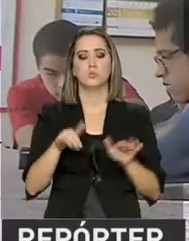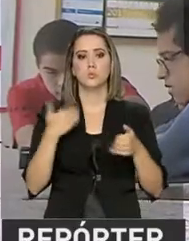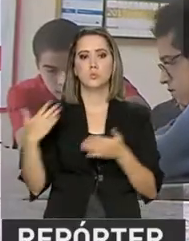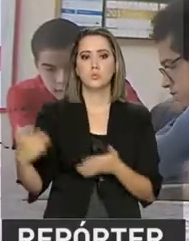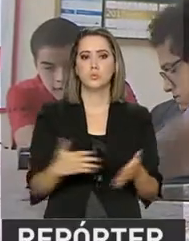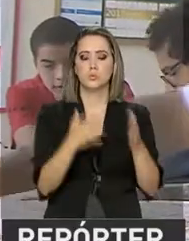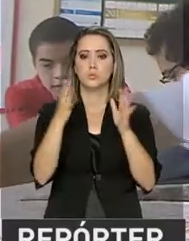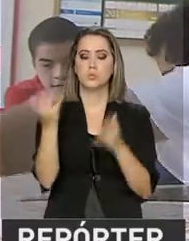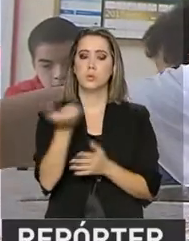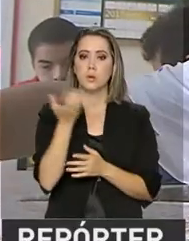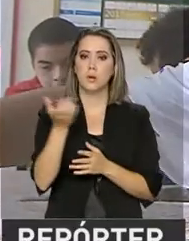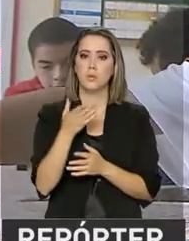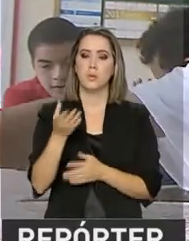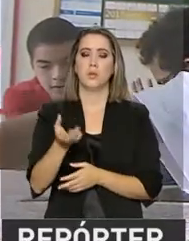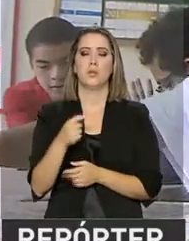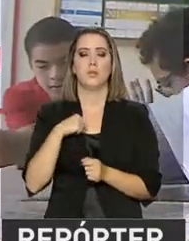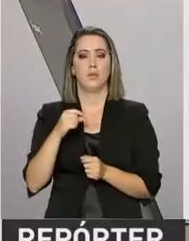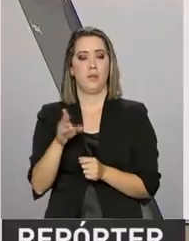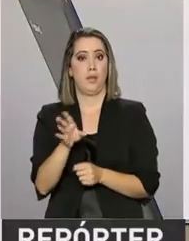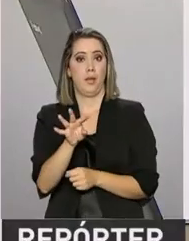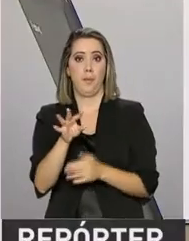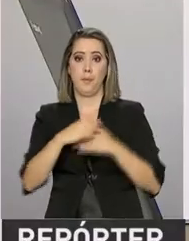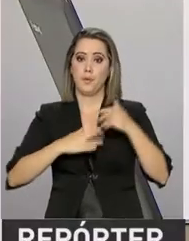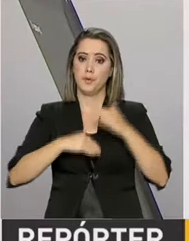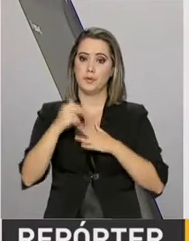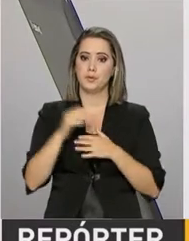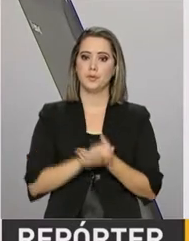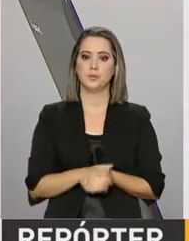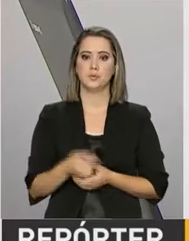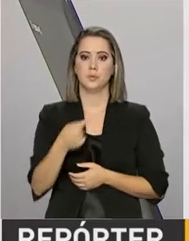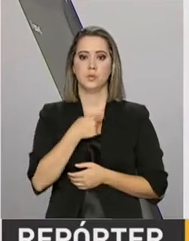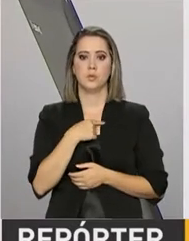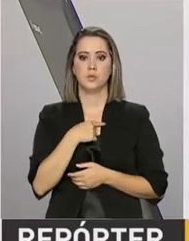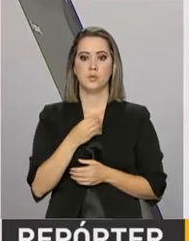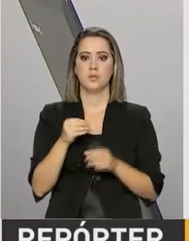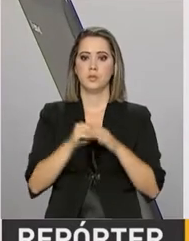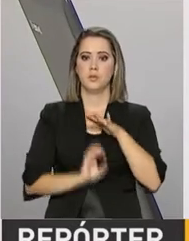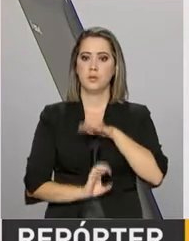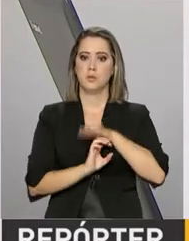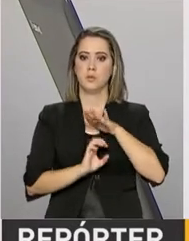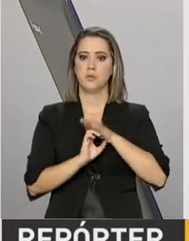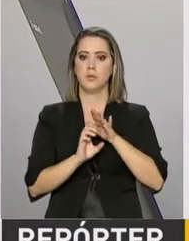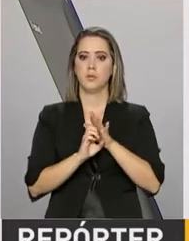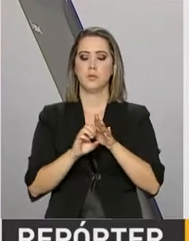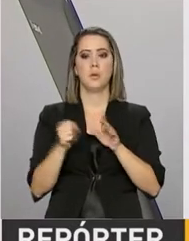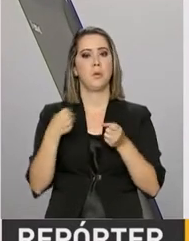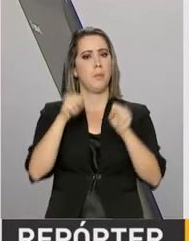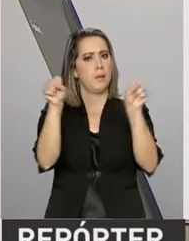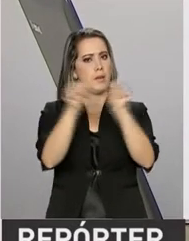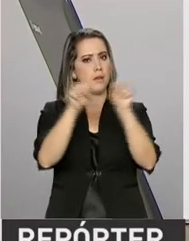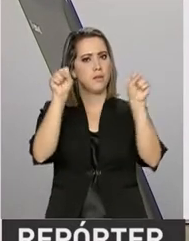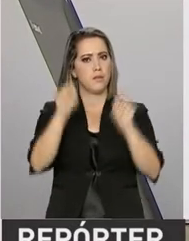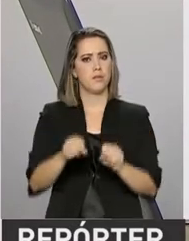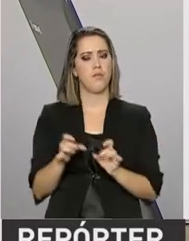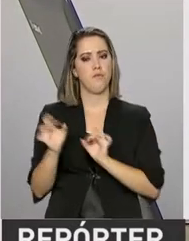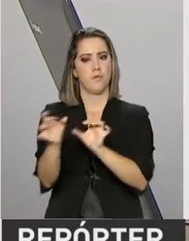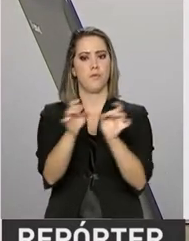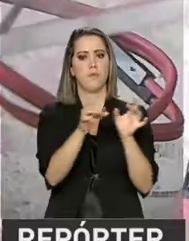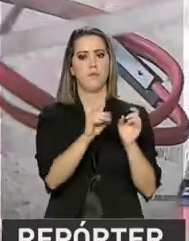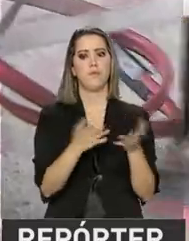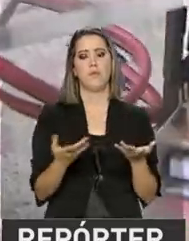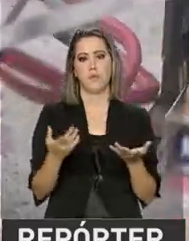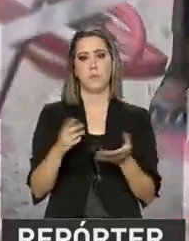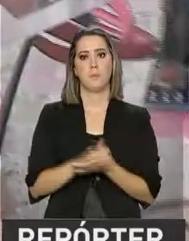rumo que quer seguir na carreira. Montar uma empresa de software e vender. vender programa para qualquer tipo de área que seja mais